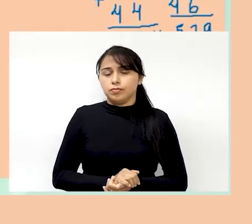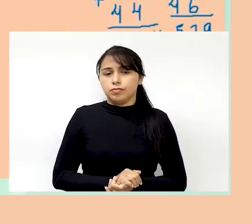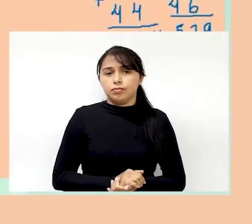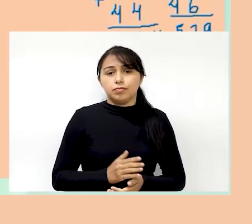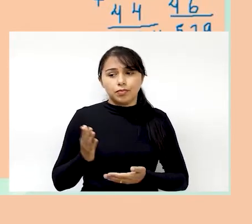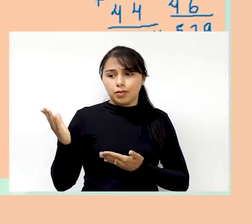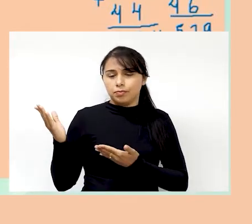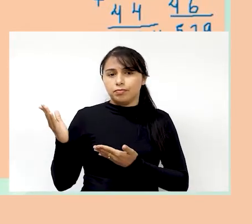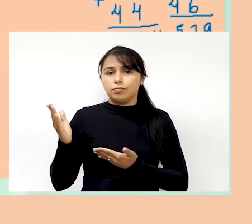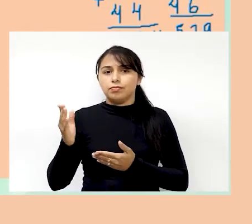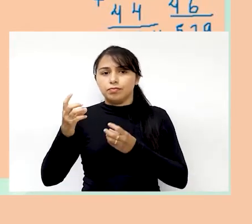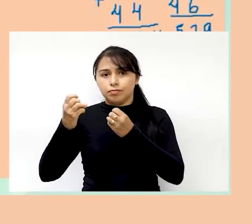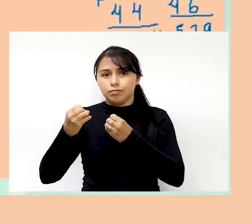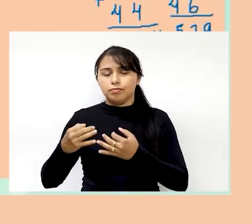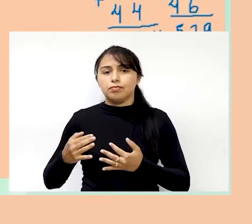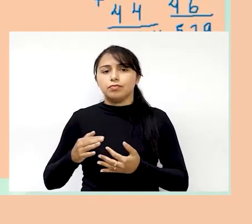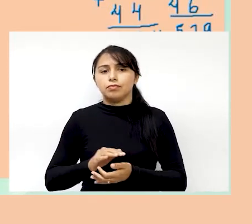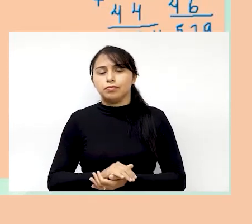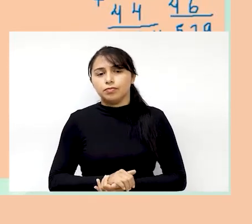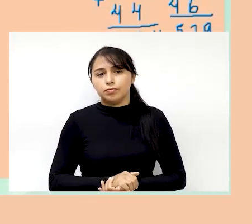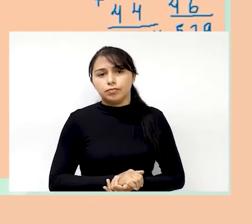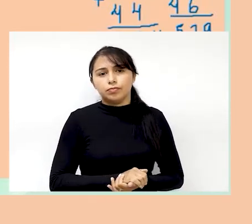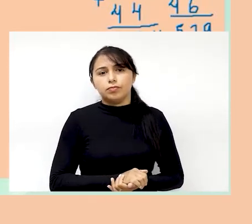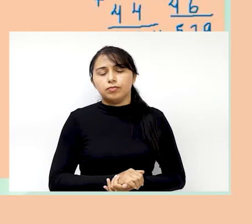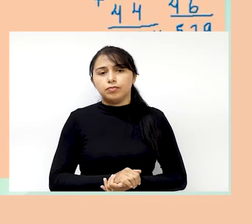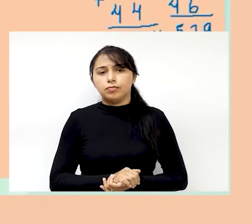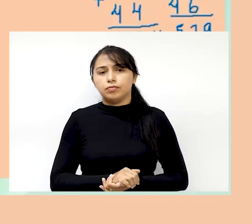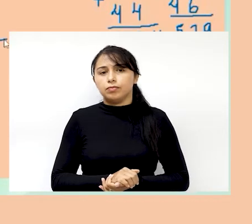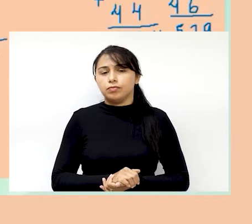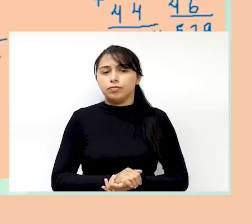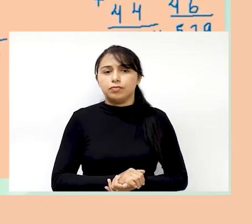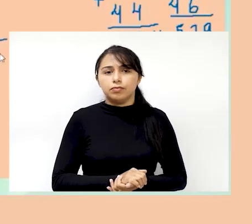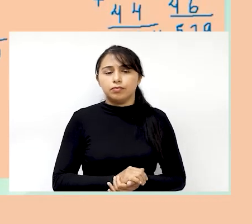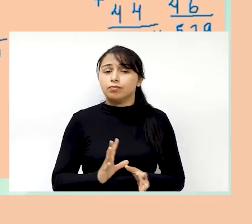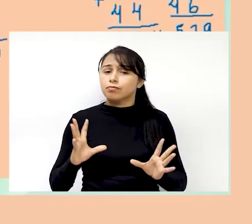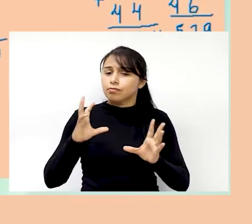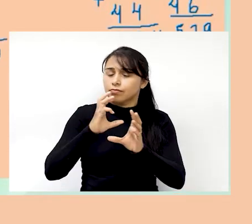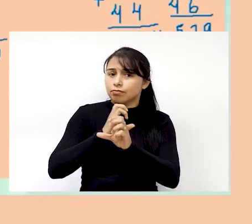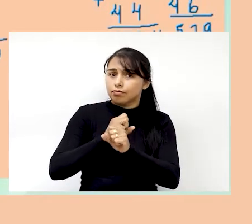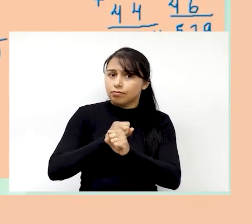4. 2 vezes 0 é 0 e 2 vezes 2 é 4. Somando isso daí,